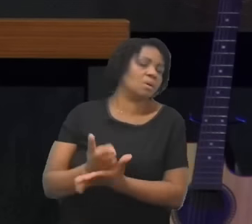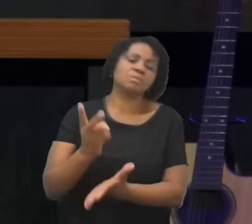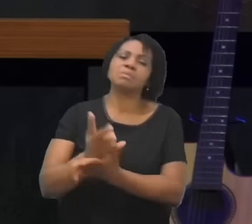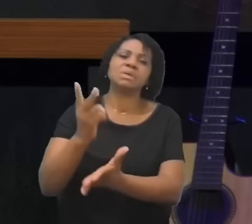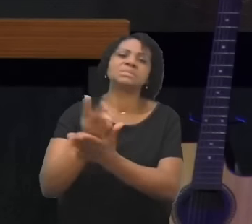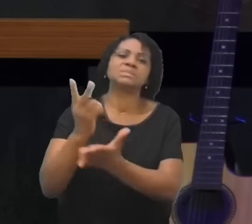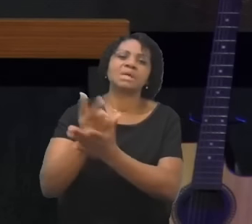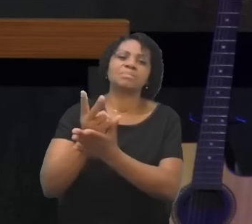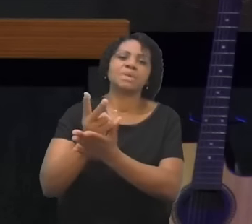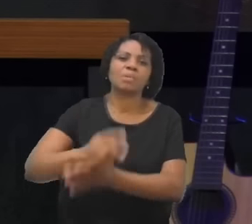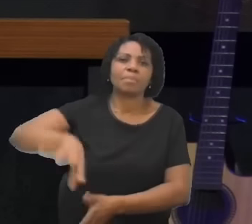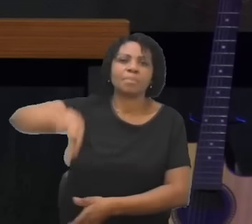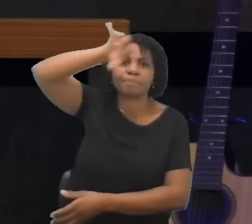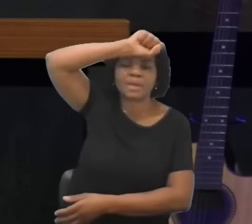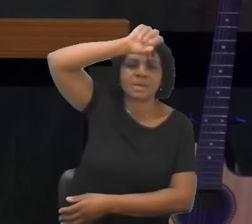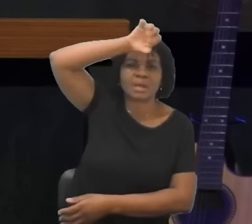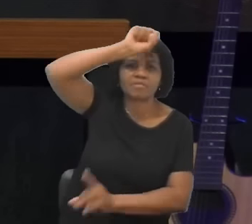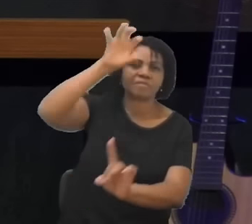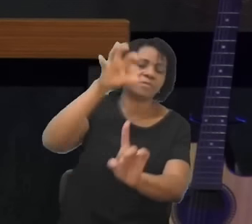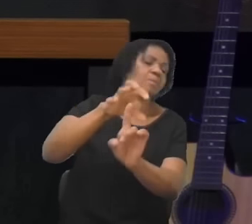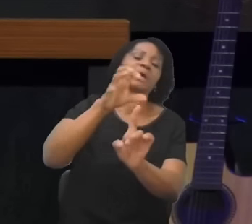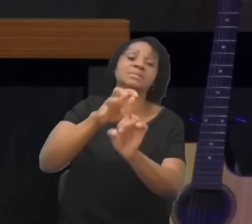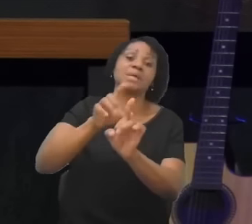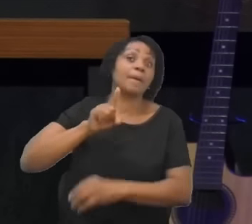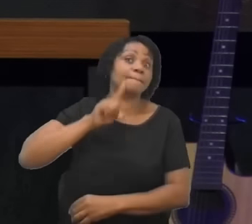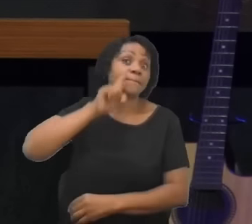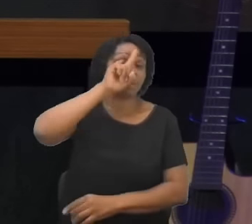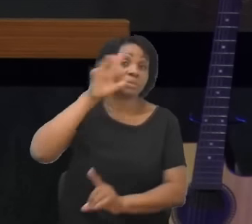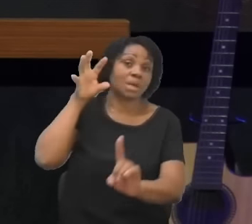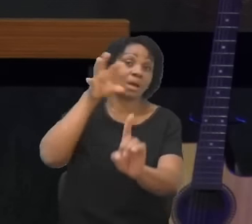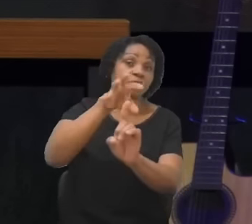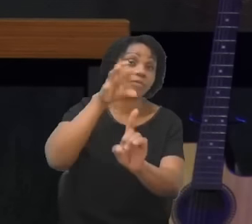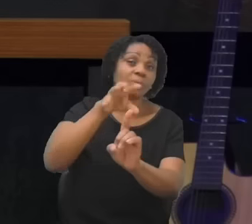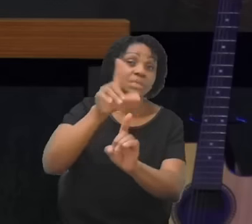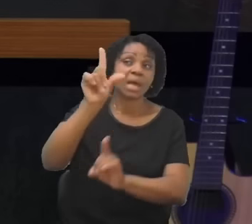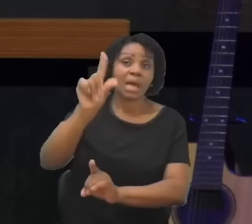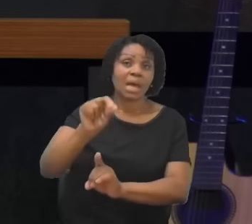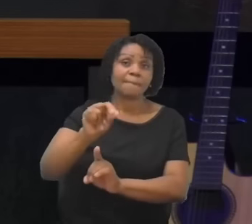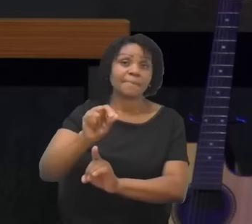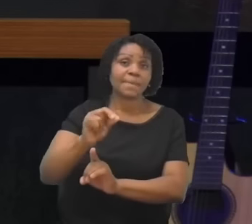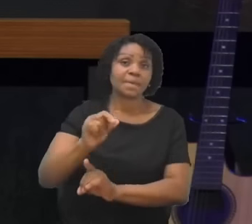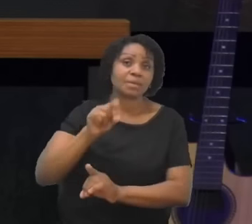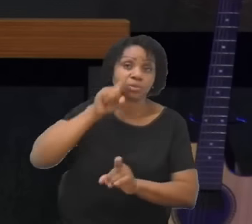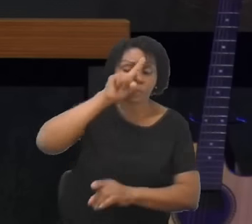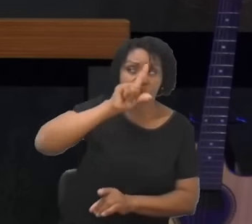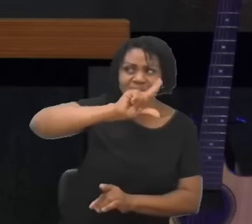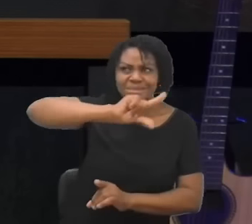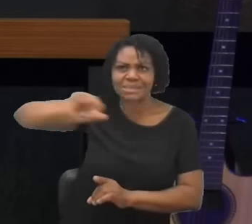pela possessão. E eu acho mais perigoso, porque a possessão é menos perigosa. Você fala,